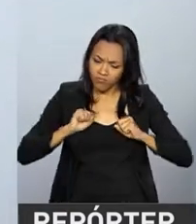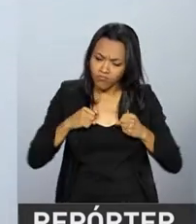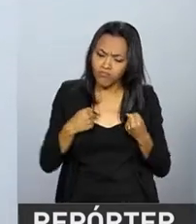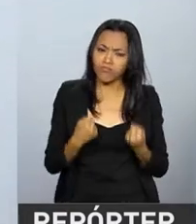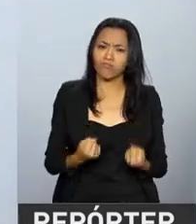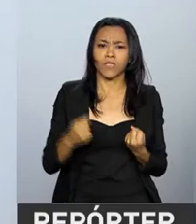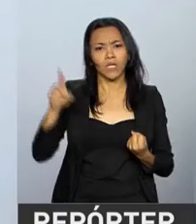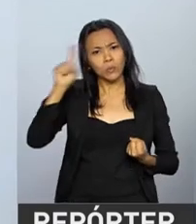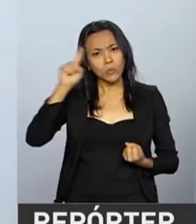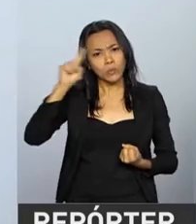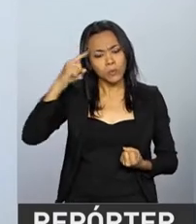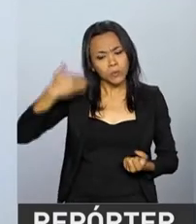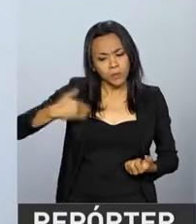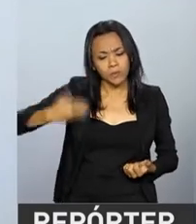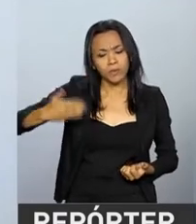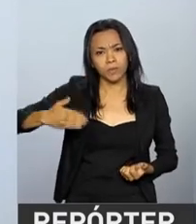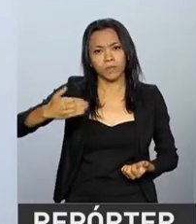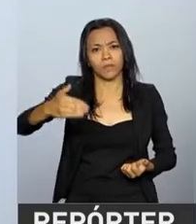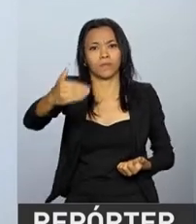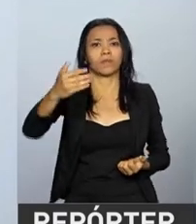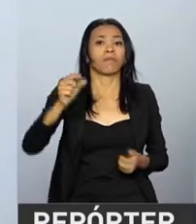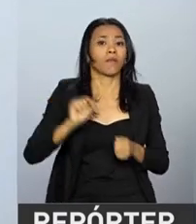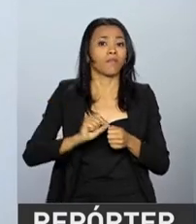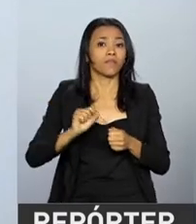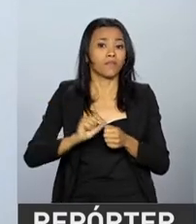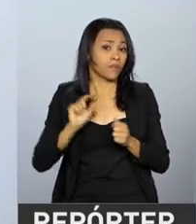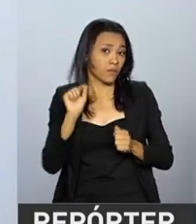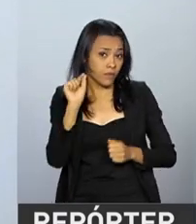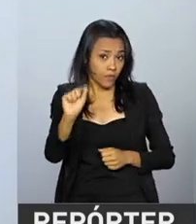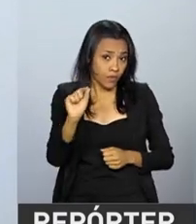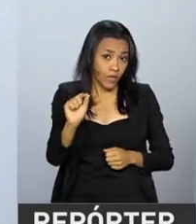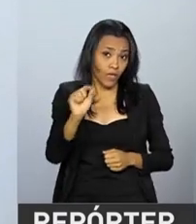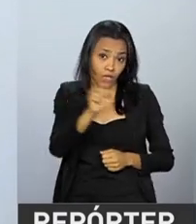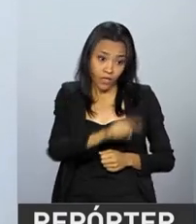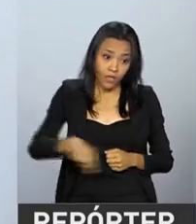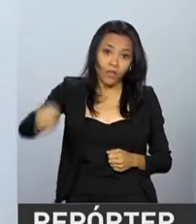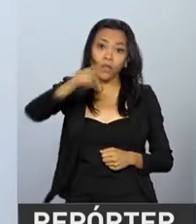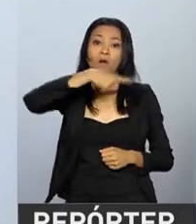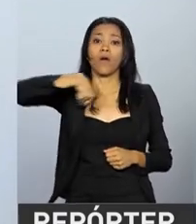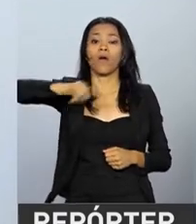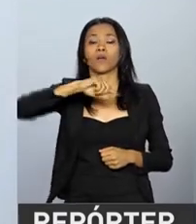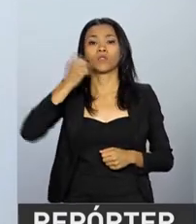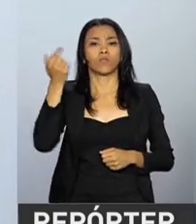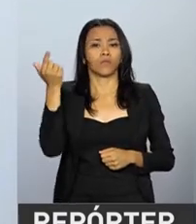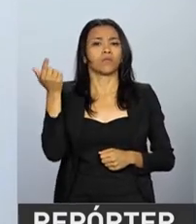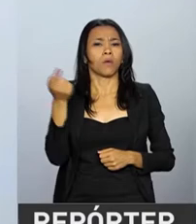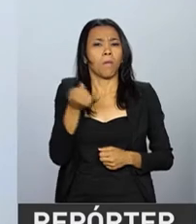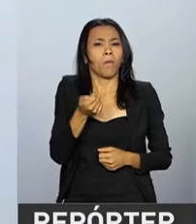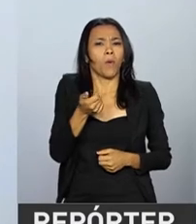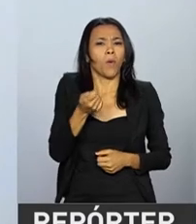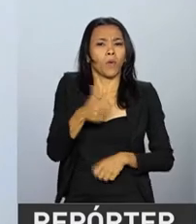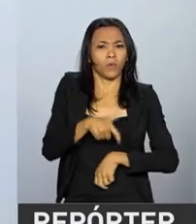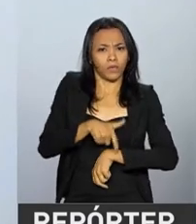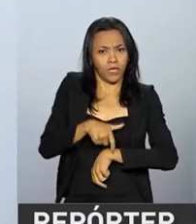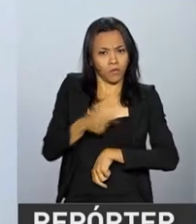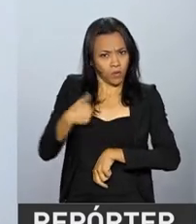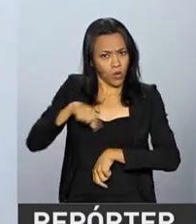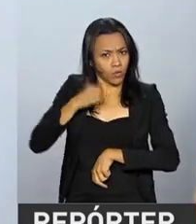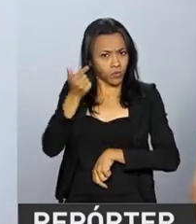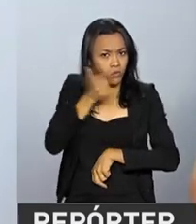diariamente para fazer com que nós possamos dentro de muito pouco tempo